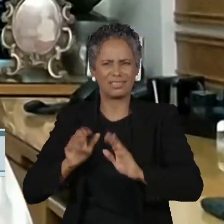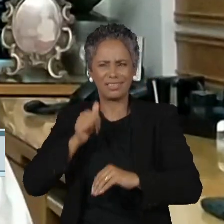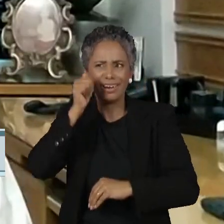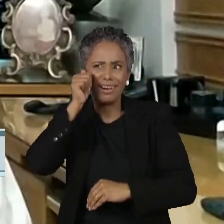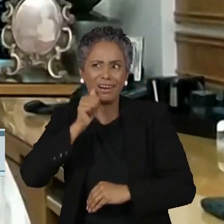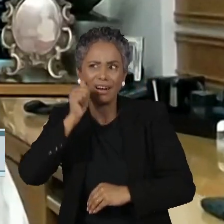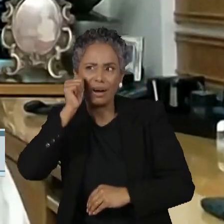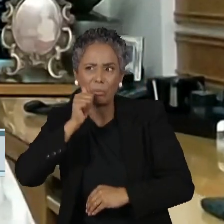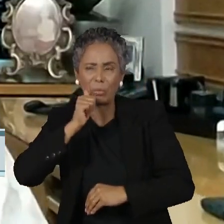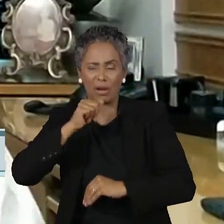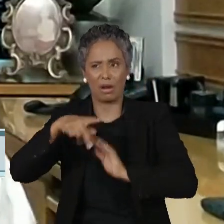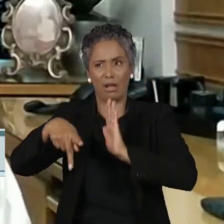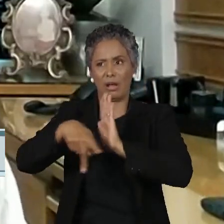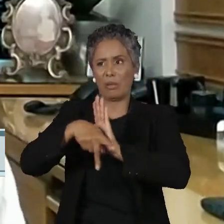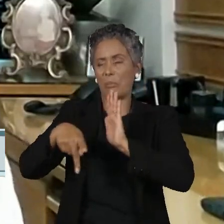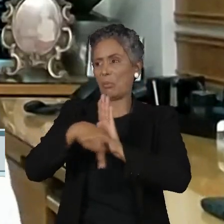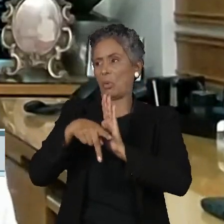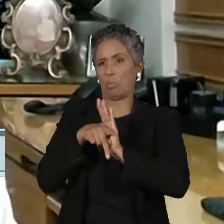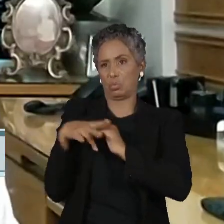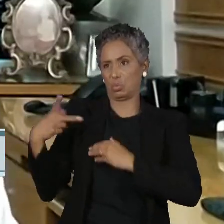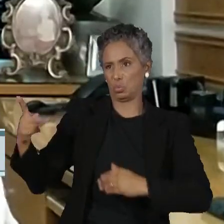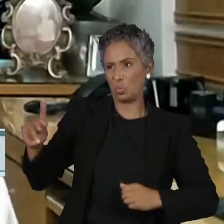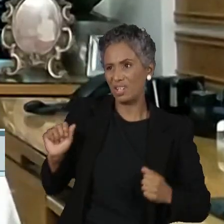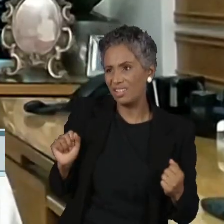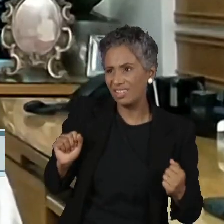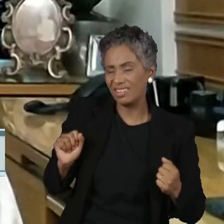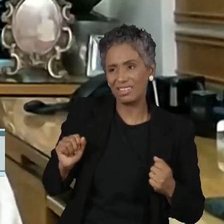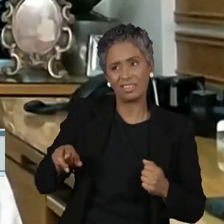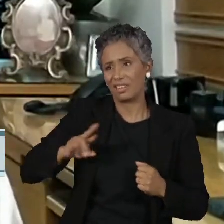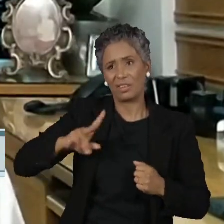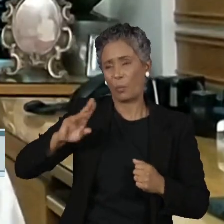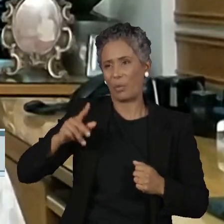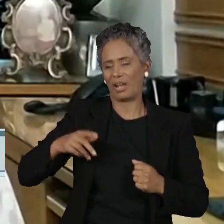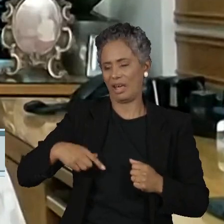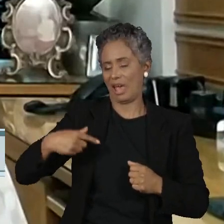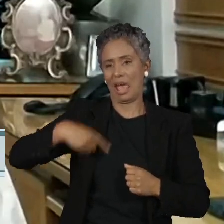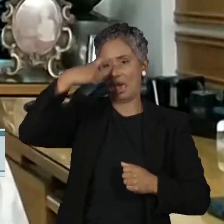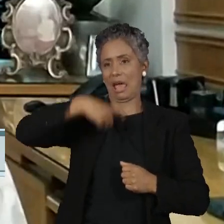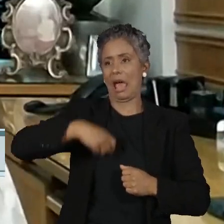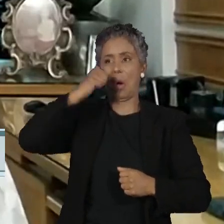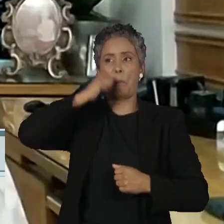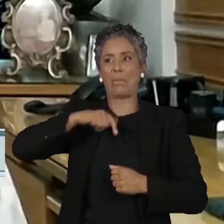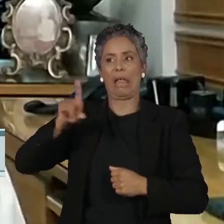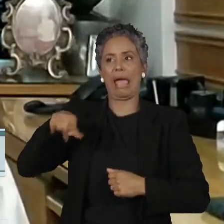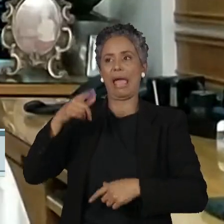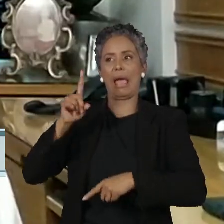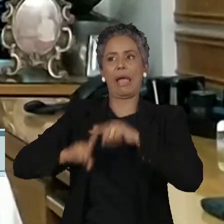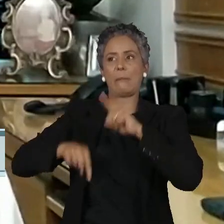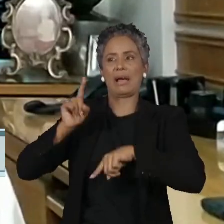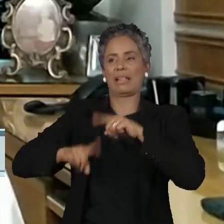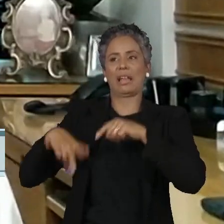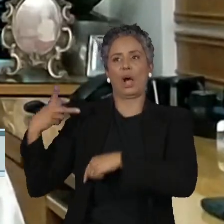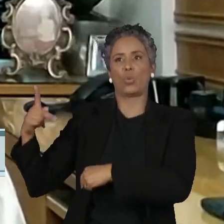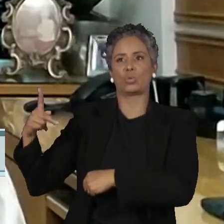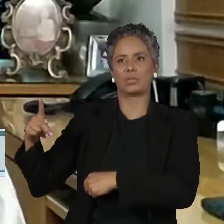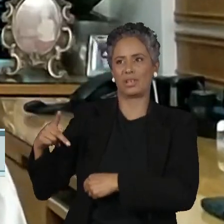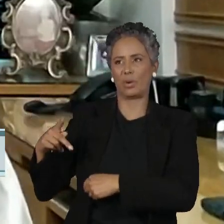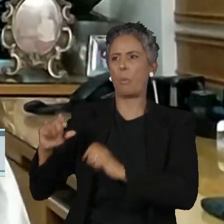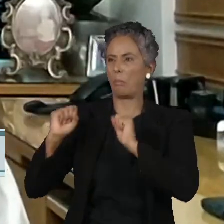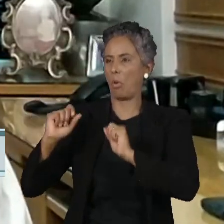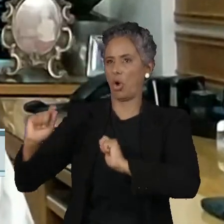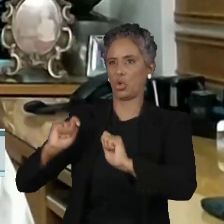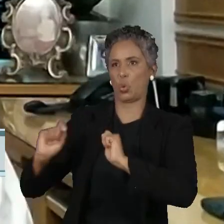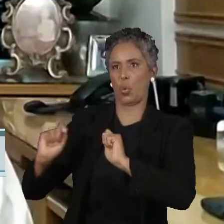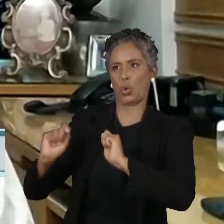ser uma propriedade, né? Ela está ali como um apêndice do homem. Então, ele pode fazer o que ele quer com essa